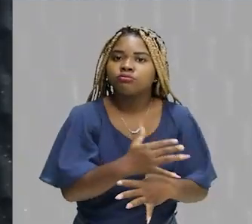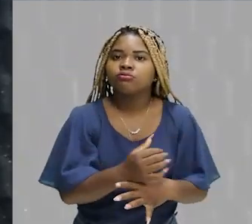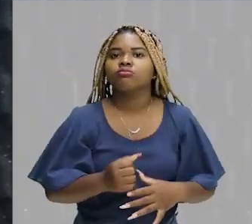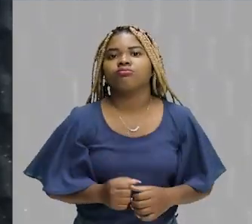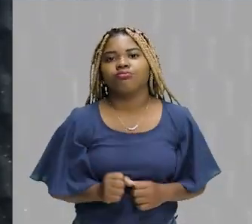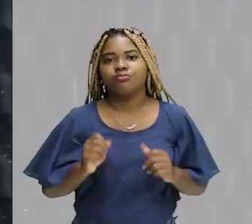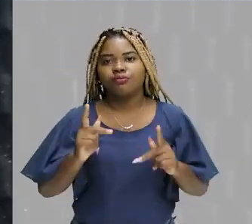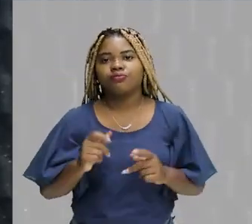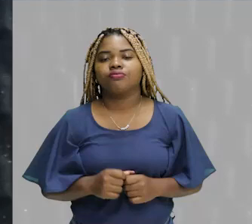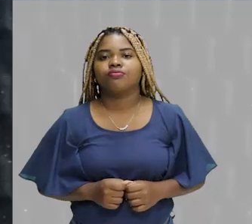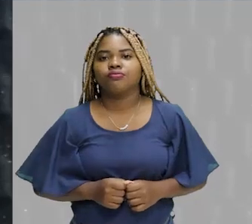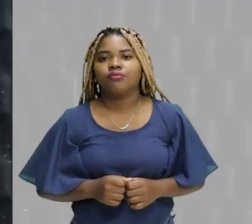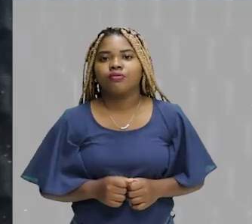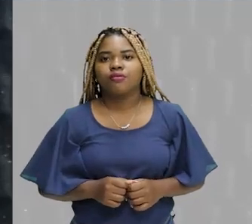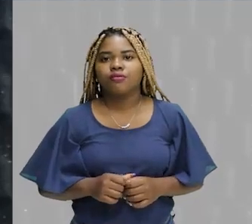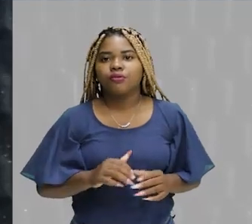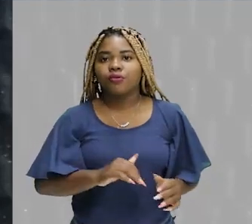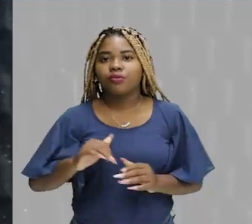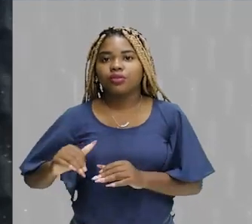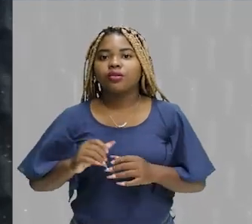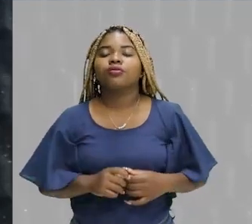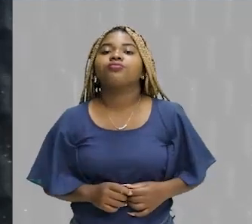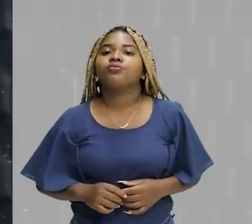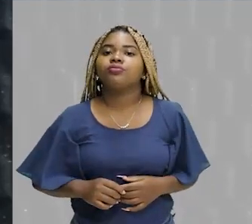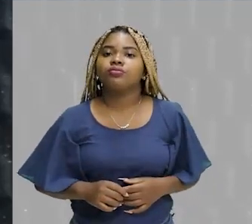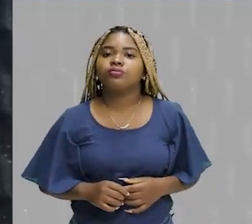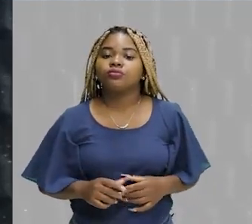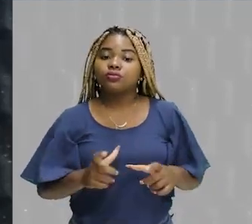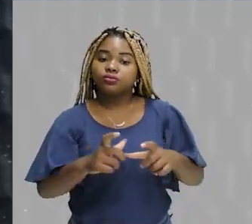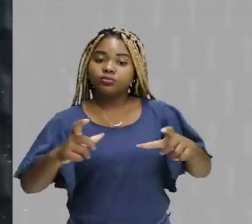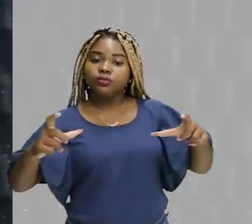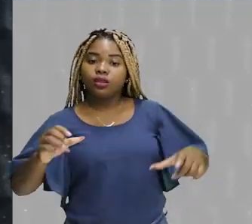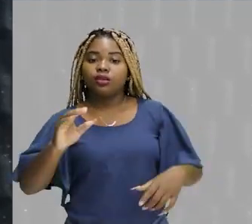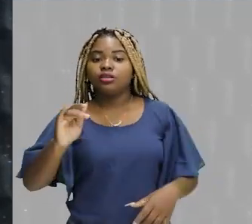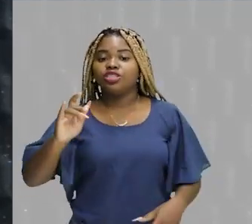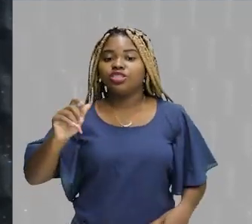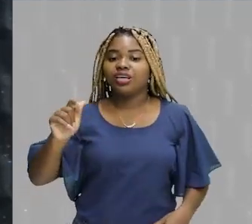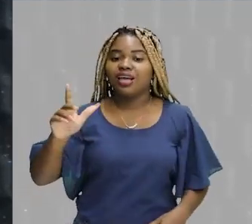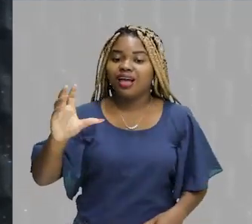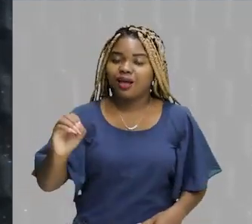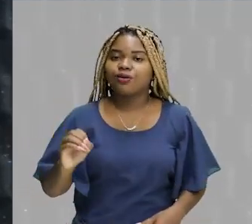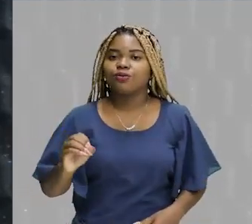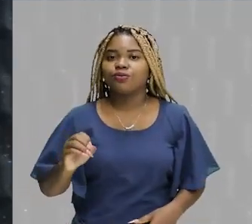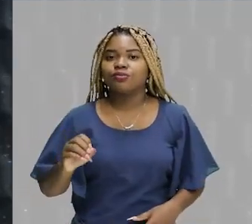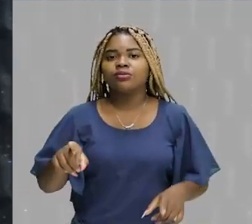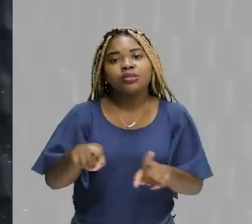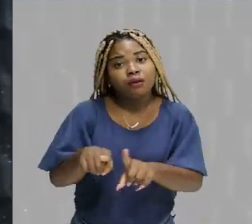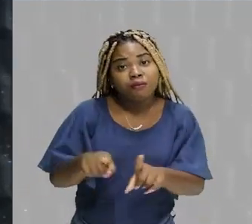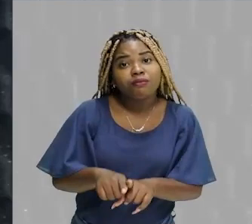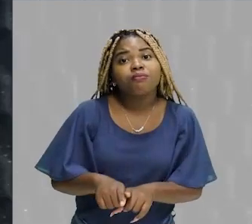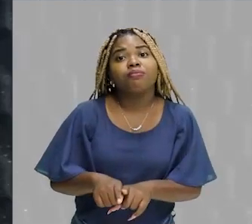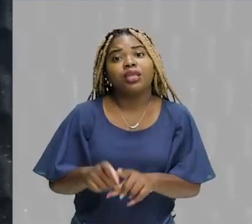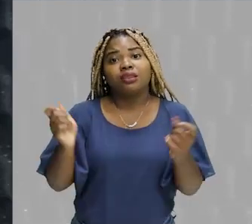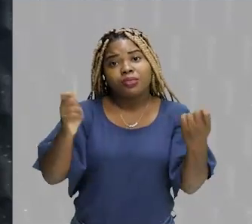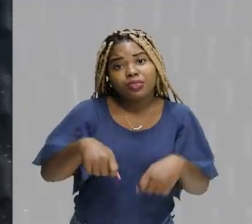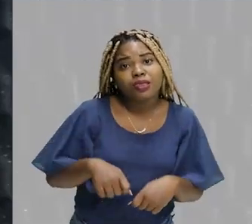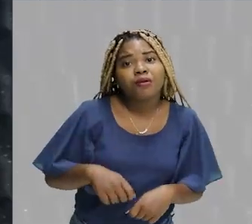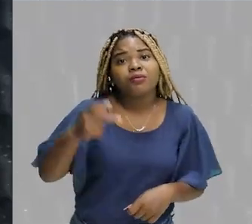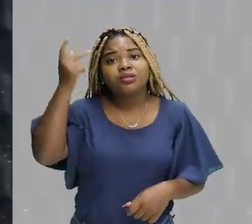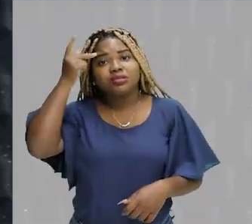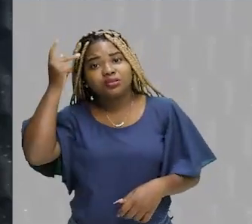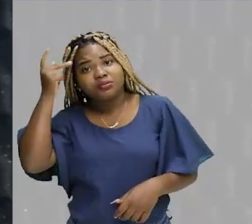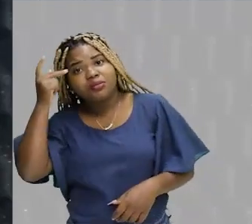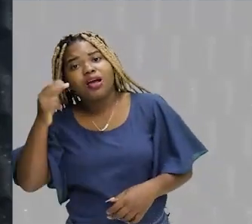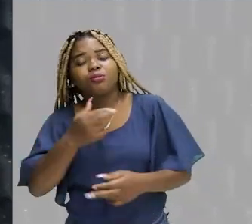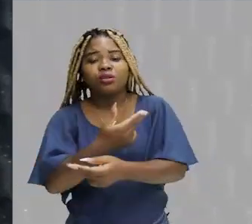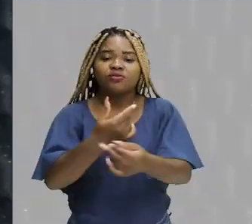cidades. Então olha só, o crescimento urbano acelerado de Chicago, mas serve também para São Paulo, serve para Montevidéu, para